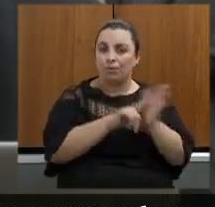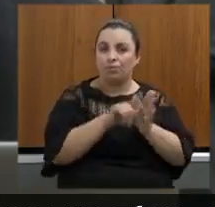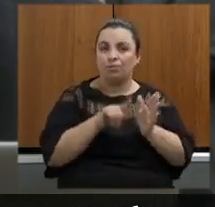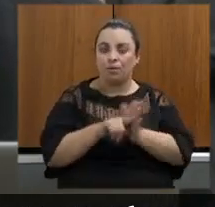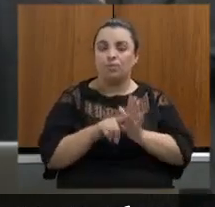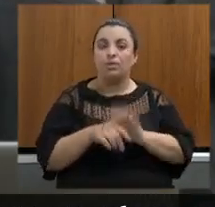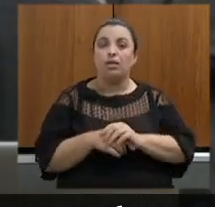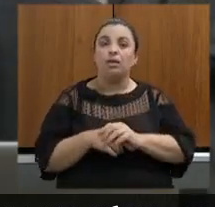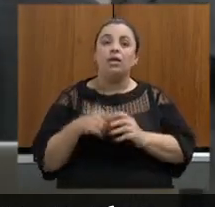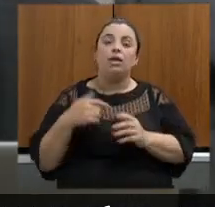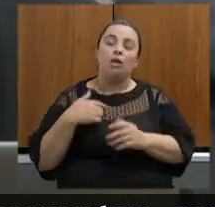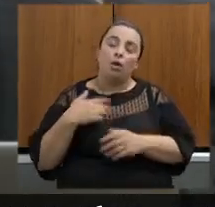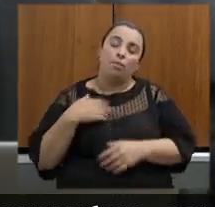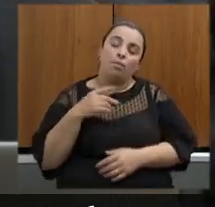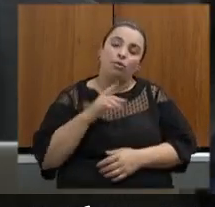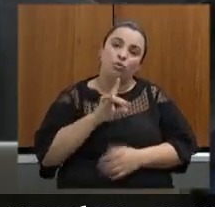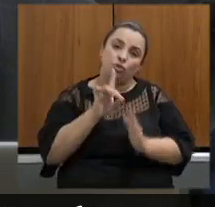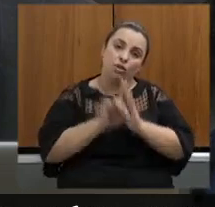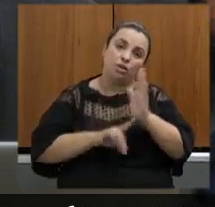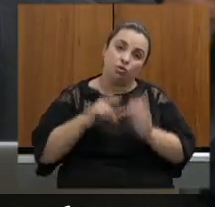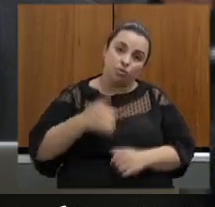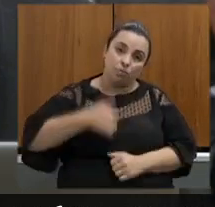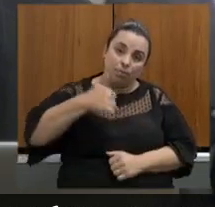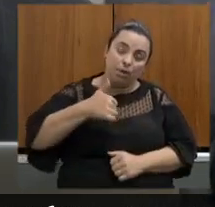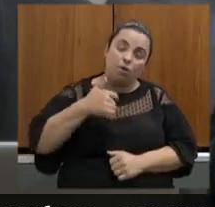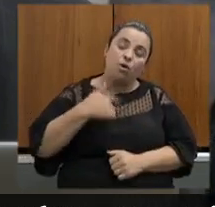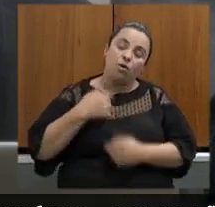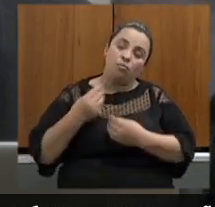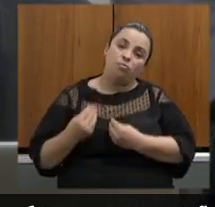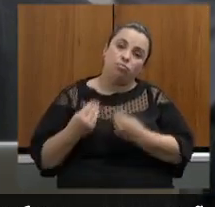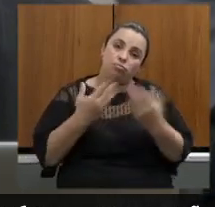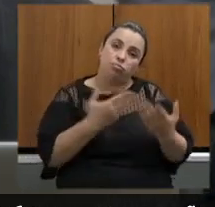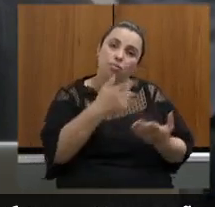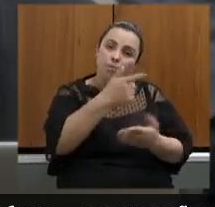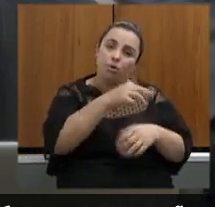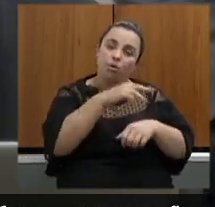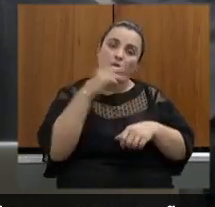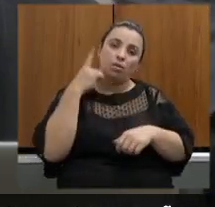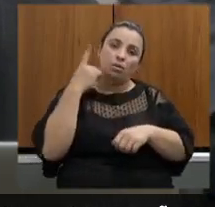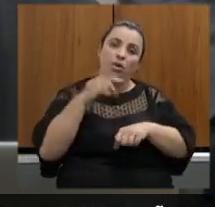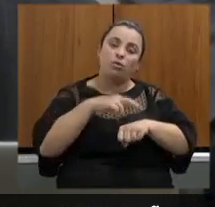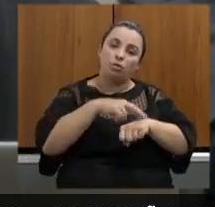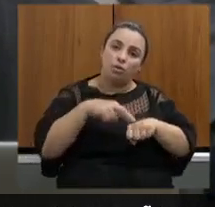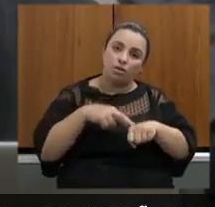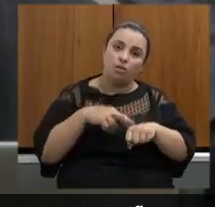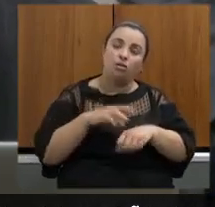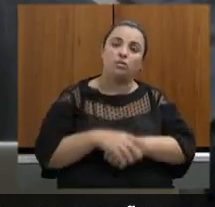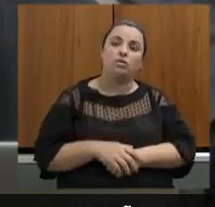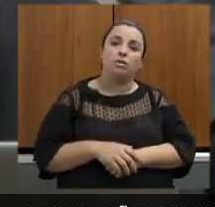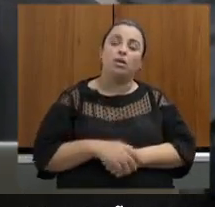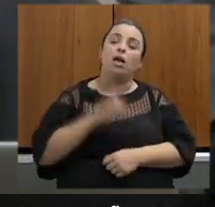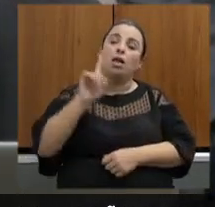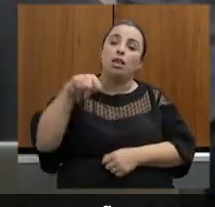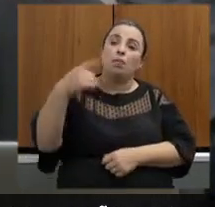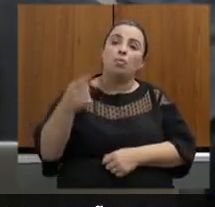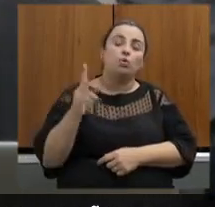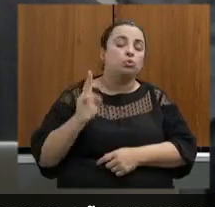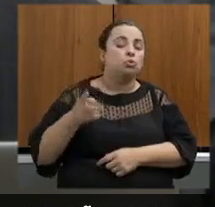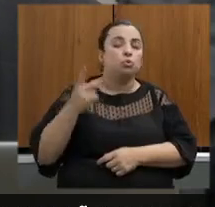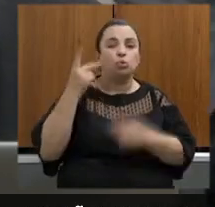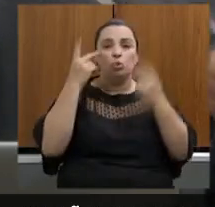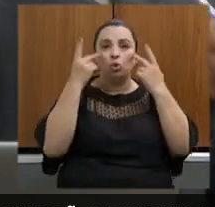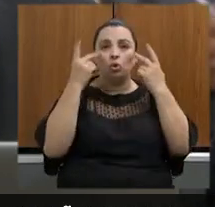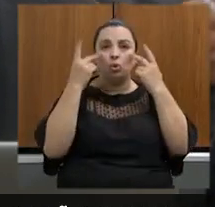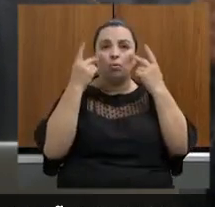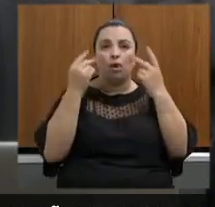mesa para vossa excelência' Deputado Rodrigues e depois fale normalmente como se fosse